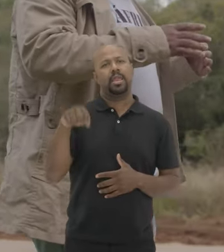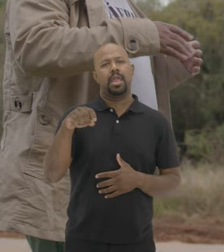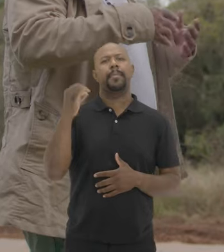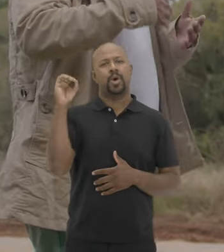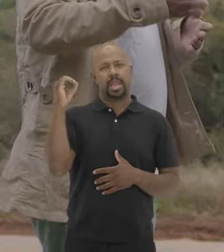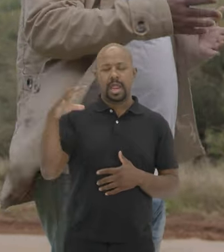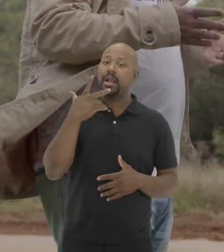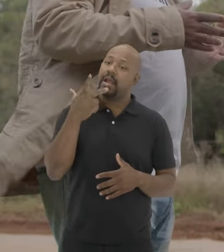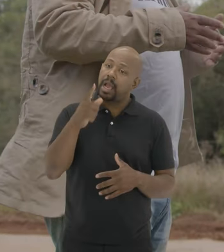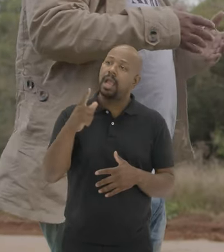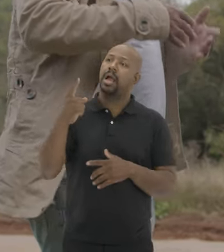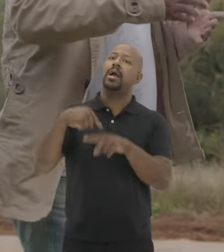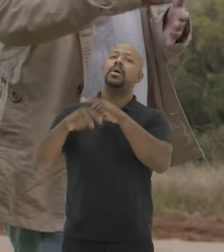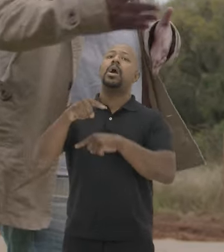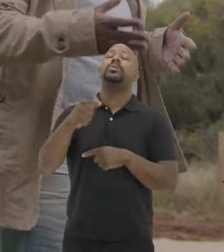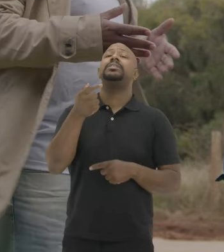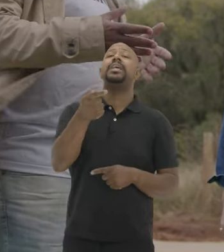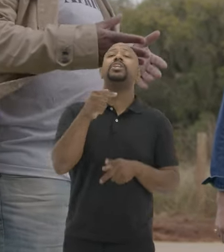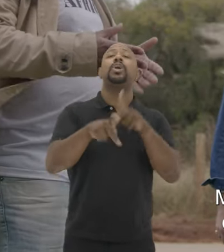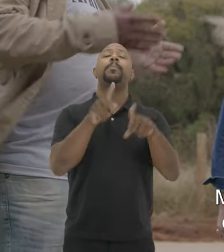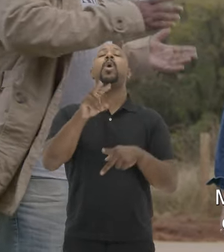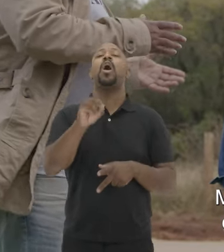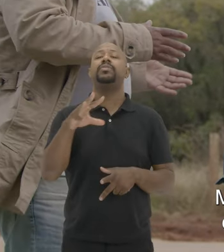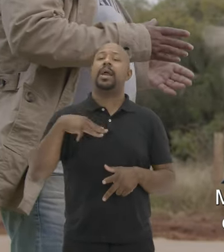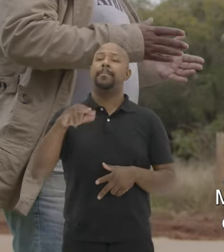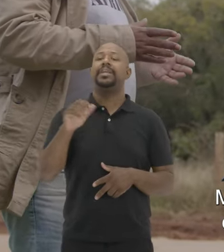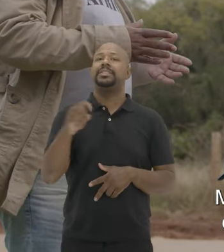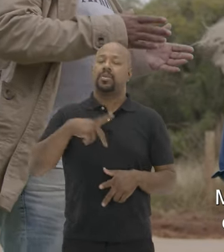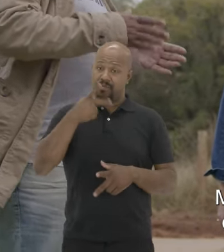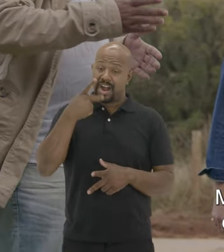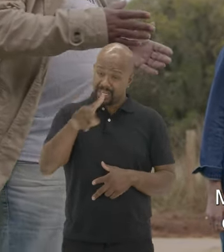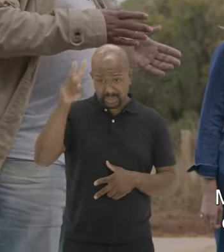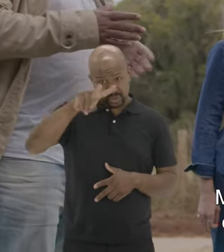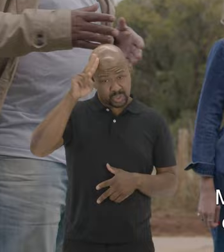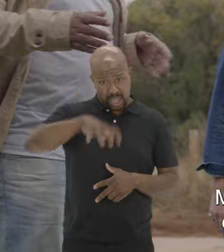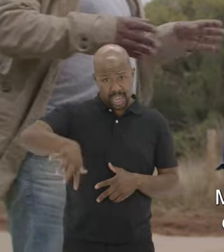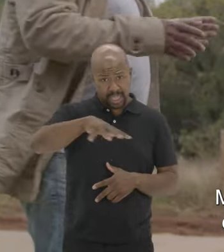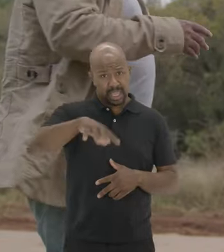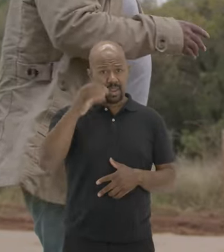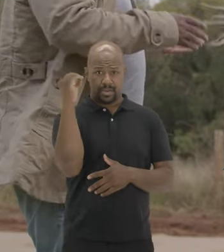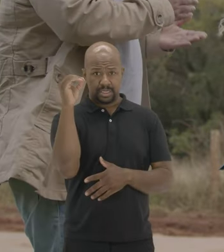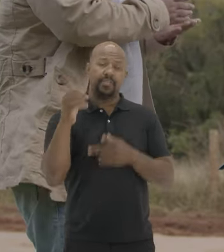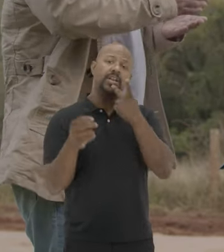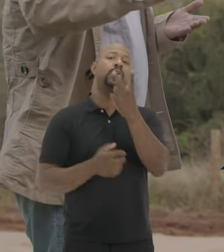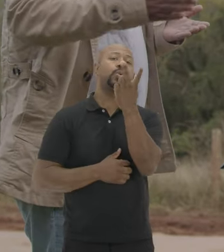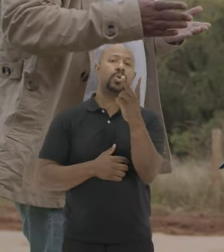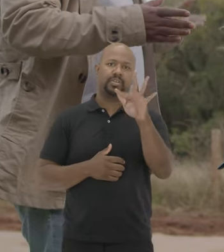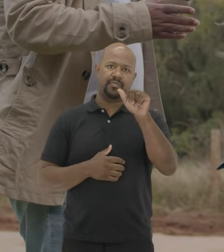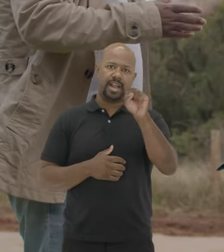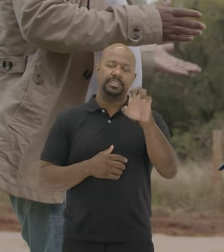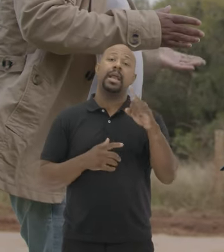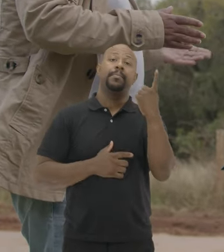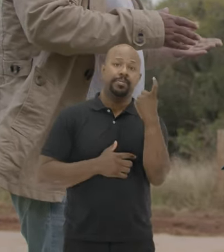a tradição desse reportar Os Sete Povos das Missões mas quando a gente fala dessa história que a história do Rio Grande do Sul a gente tá falando de duas